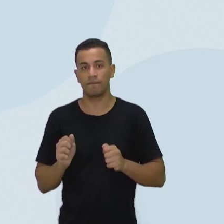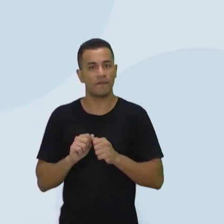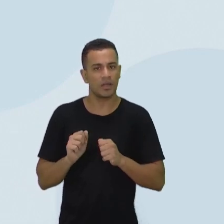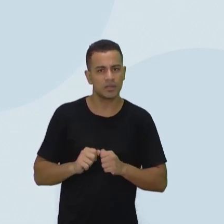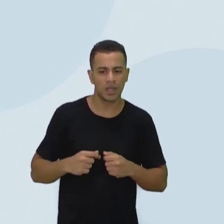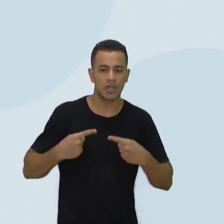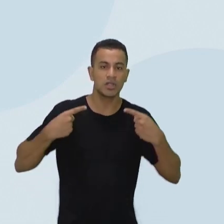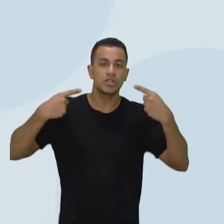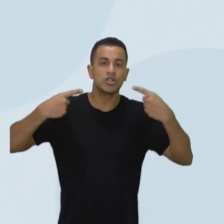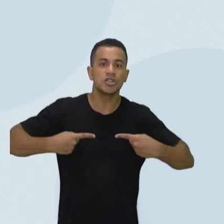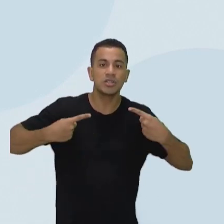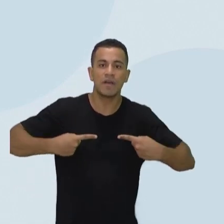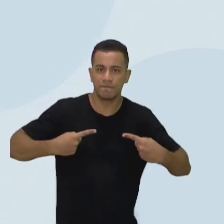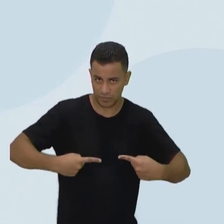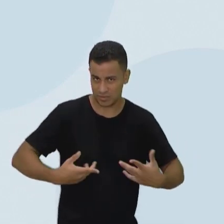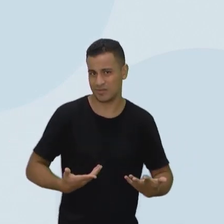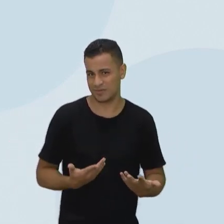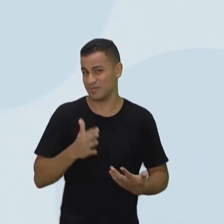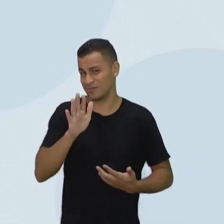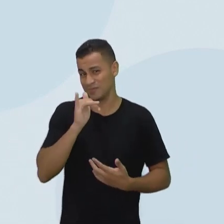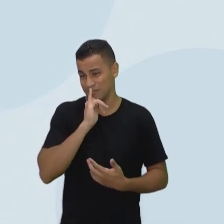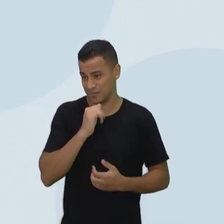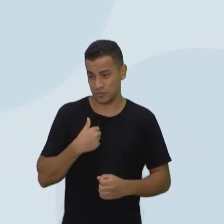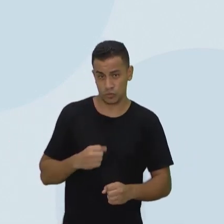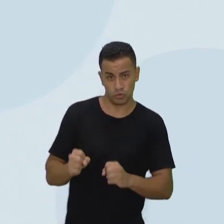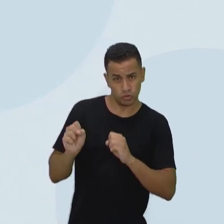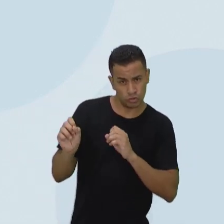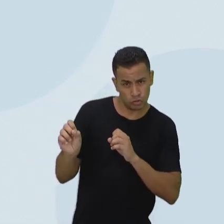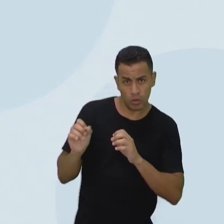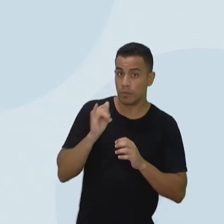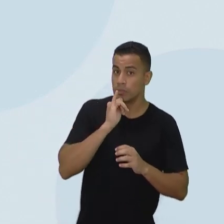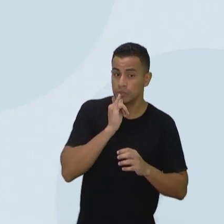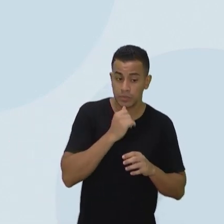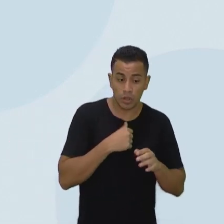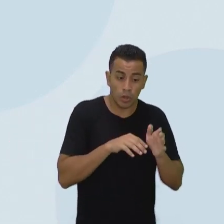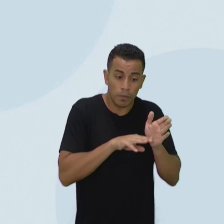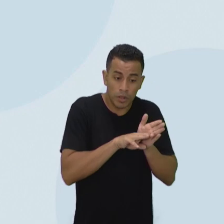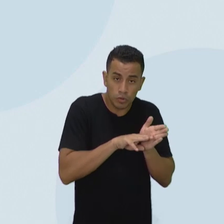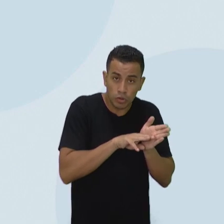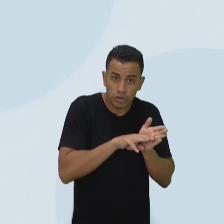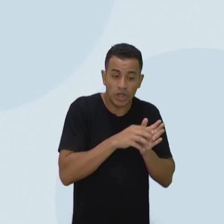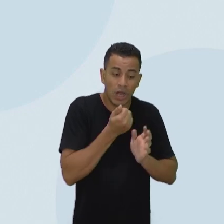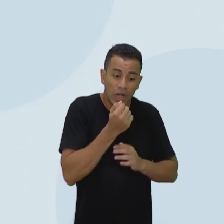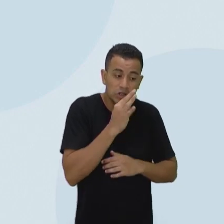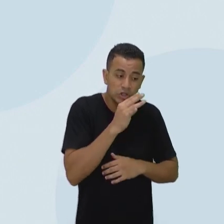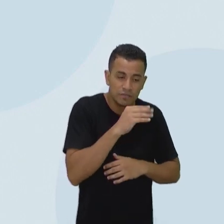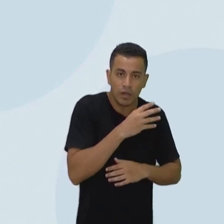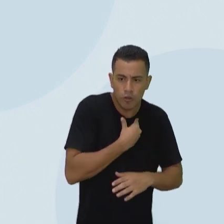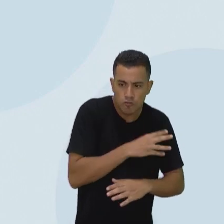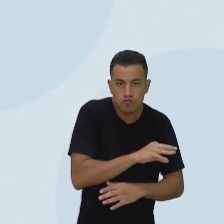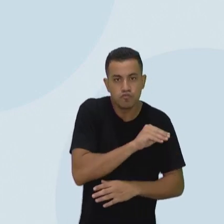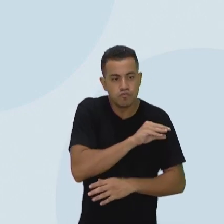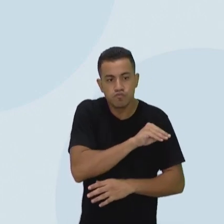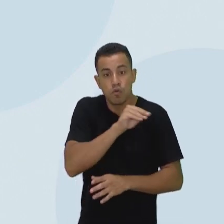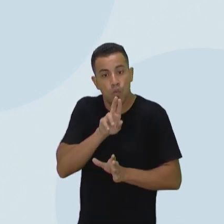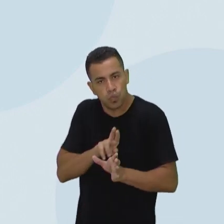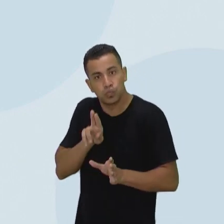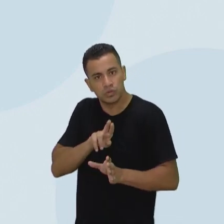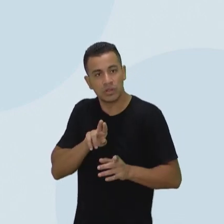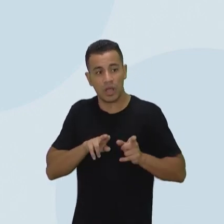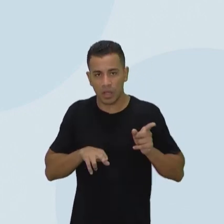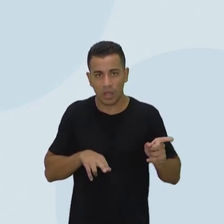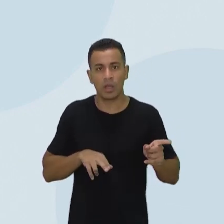eu coloco a metodologia, quando eu ensino a metodologia ativa dentro do meu processo de ensino, eu faço com que esse estudante ele seja